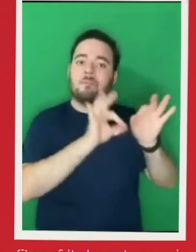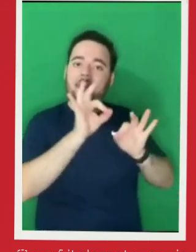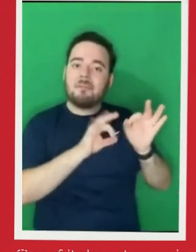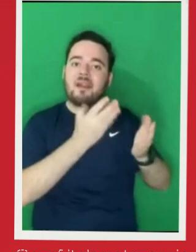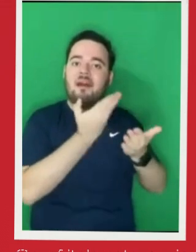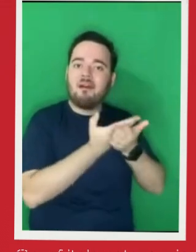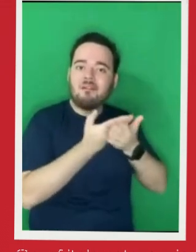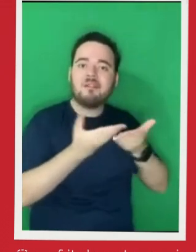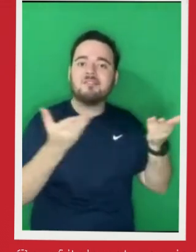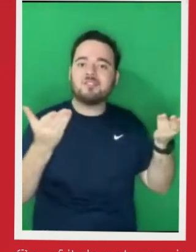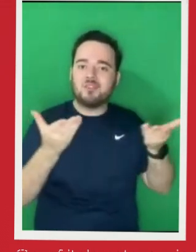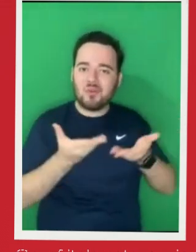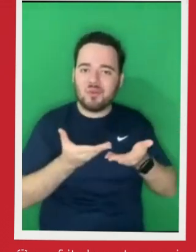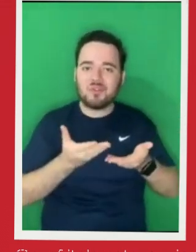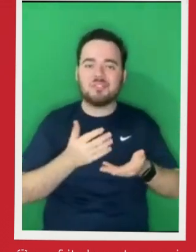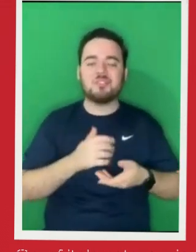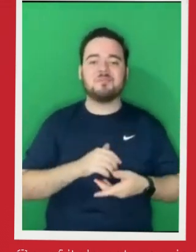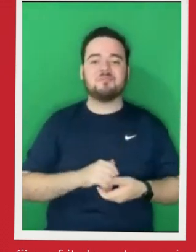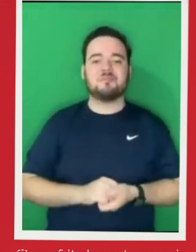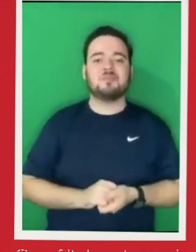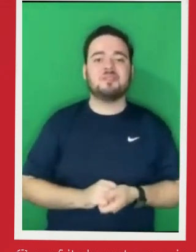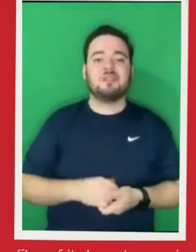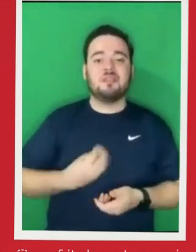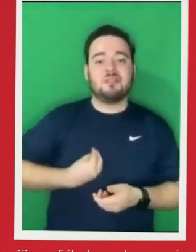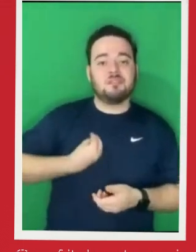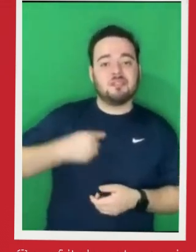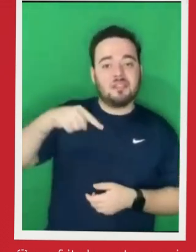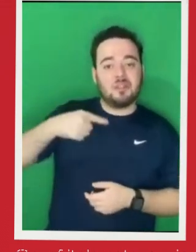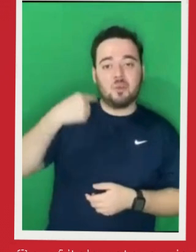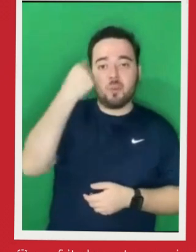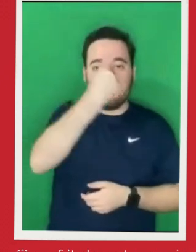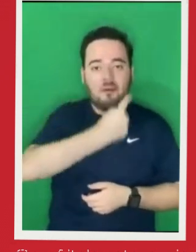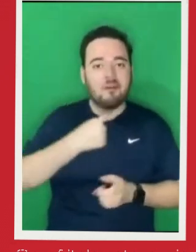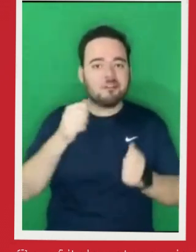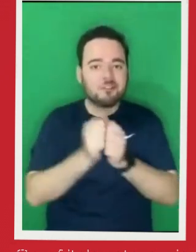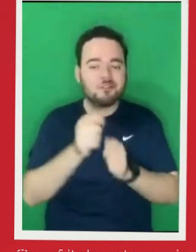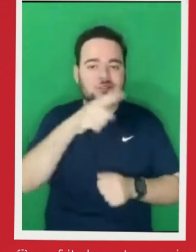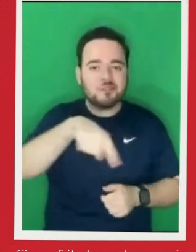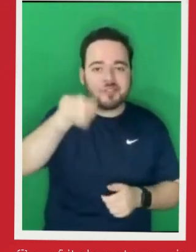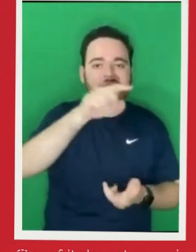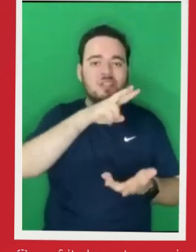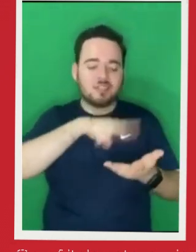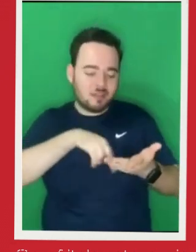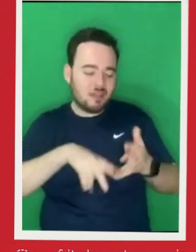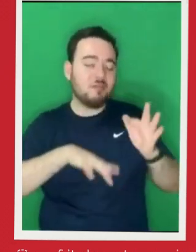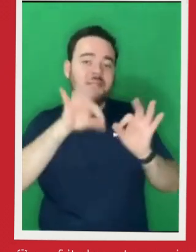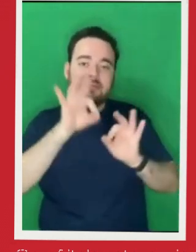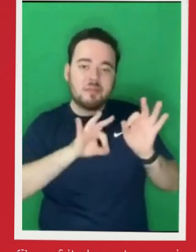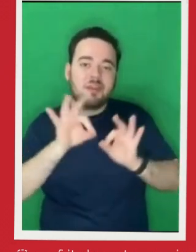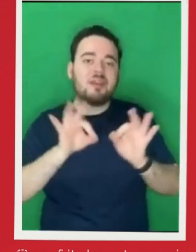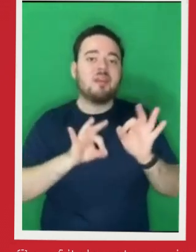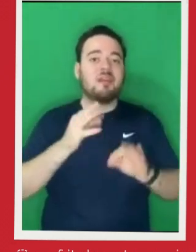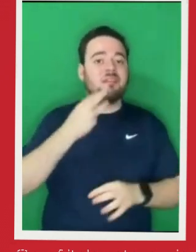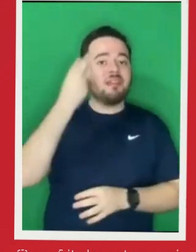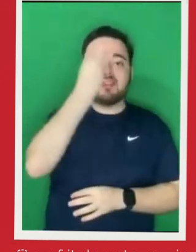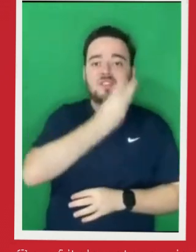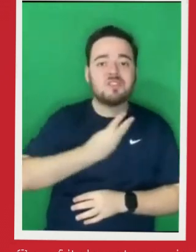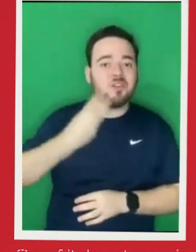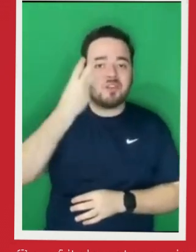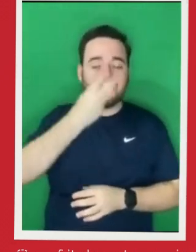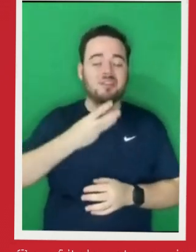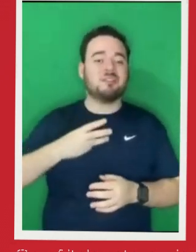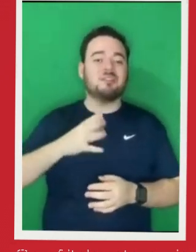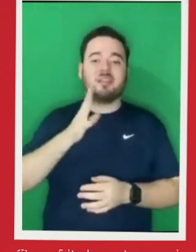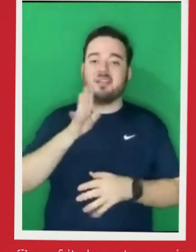a aula de hoje, né? Assim, para eu estar aqui 1 hora com vocês, entre ler e me preparar, eu tomo de 2 a 3 horas, talvez eu